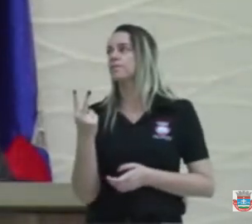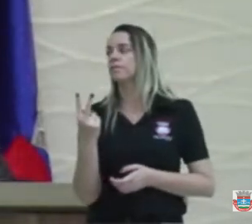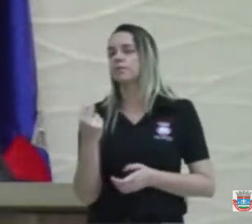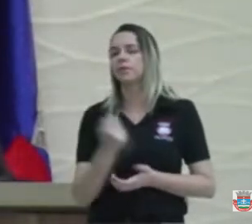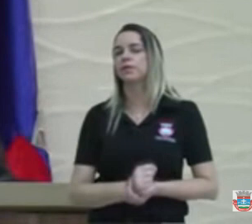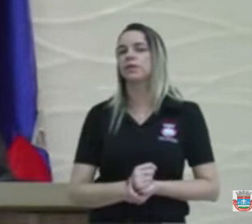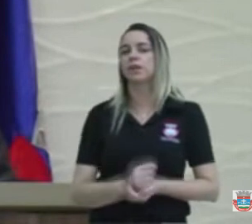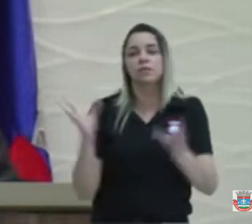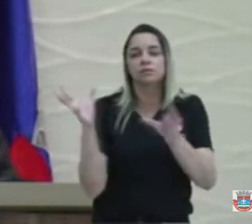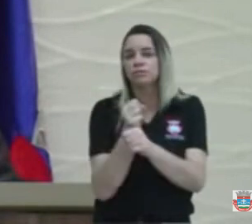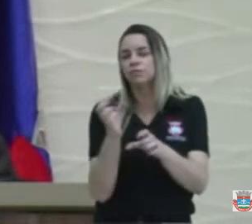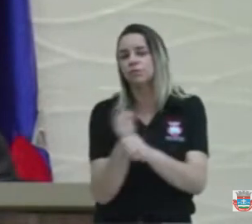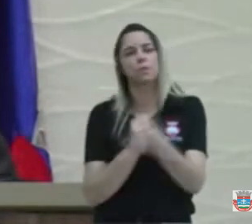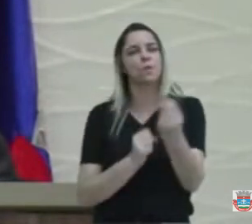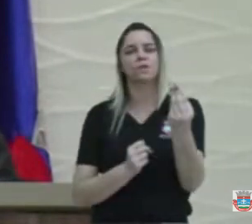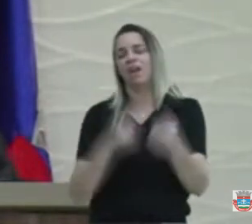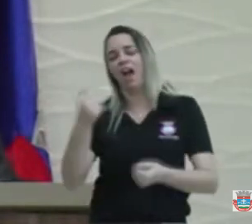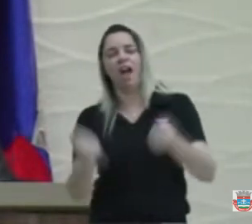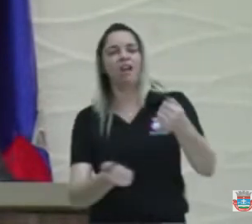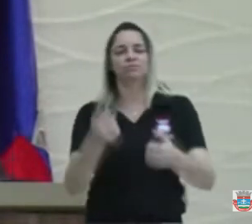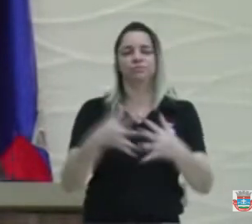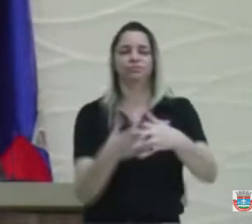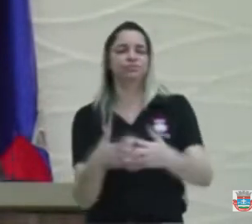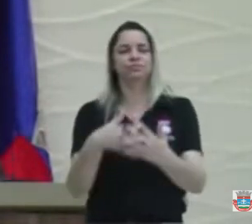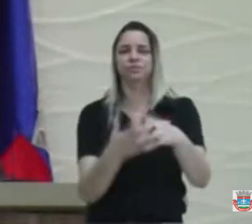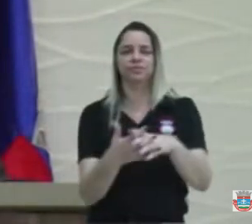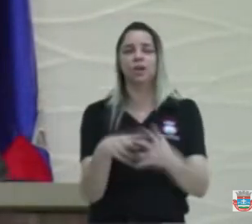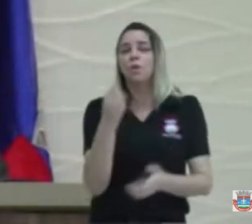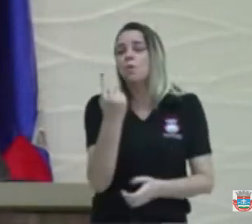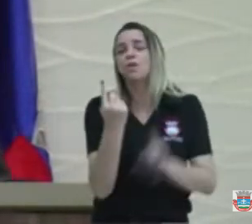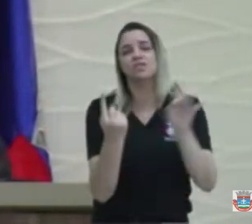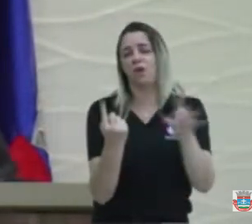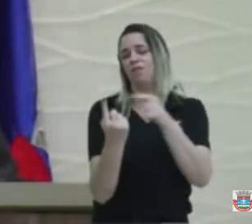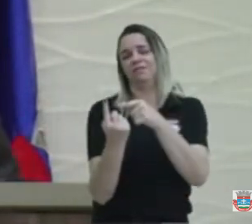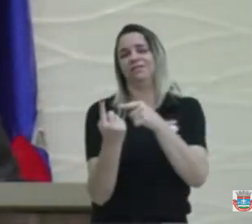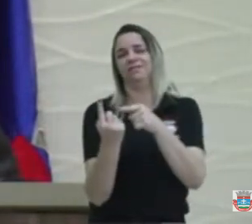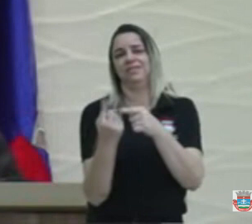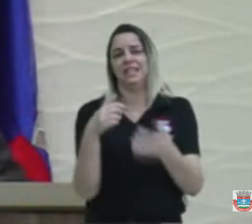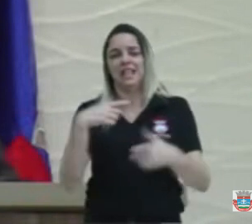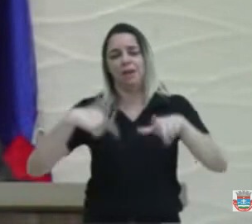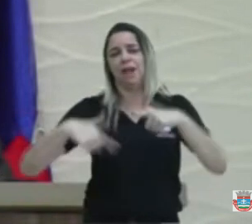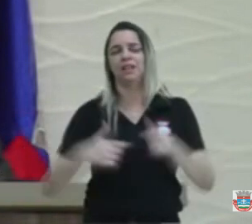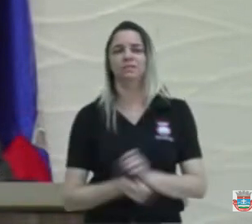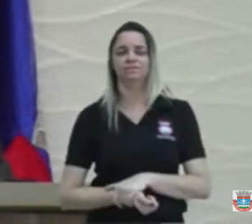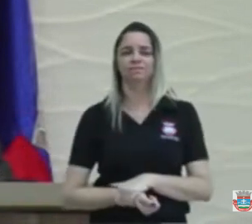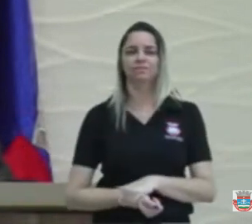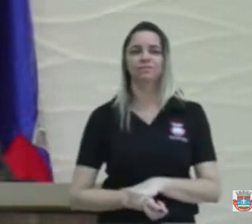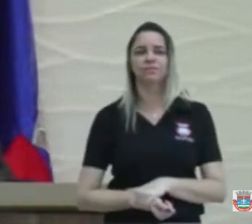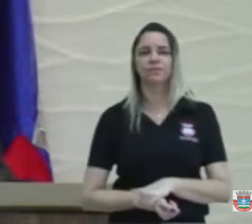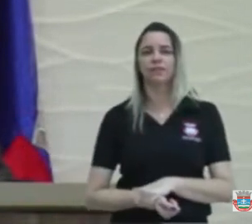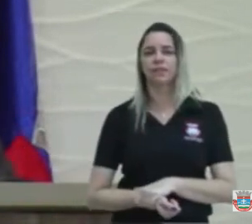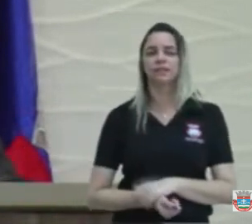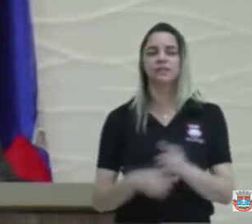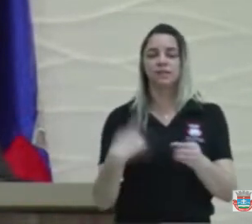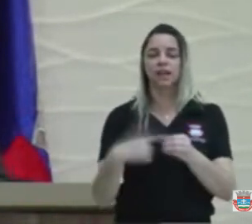três para tró. Só tem uma funcionando. das patroas. Um município de 714